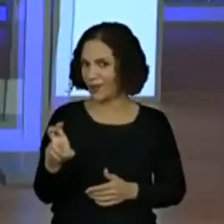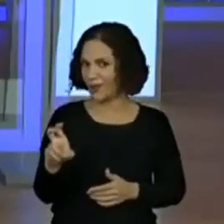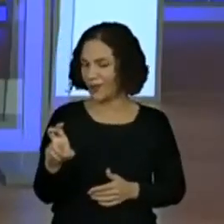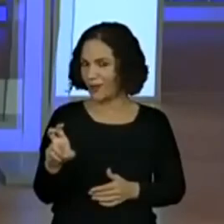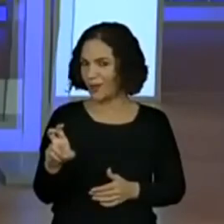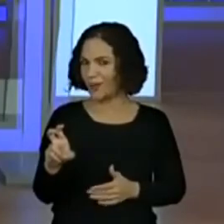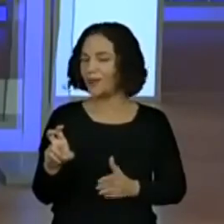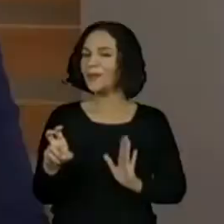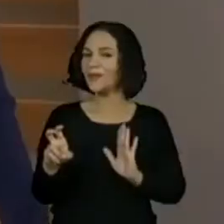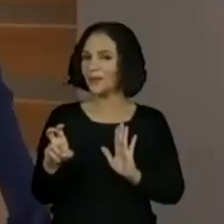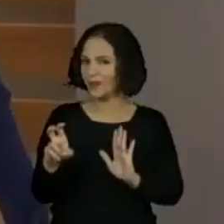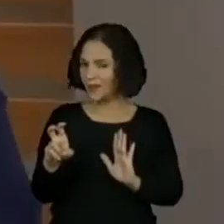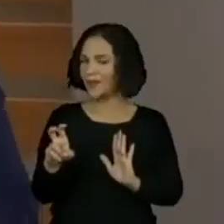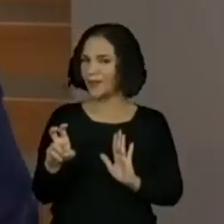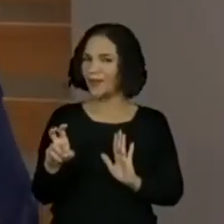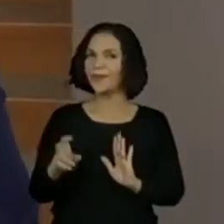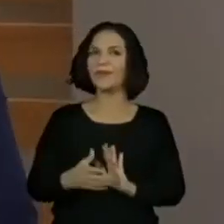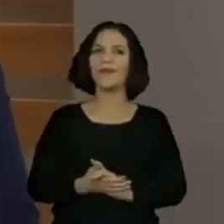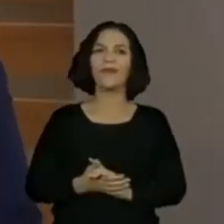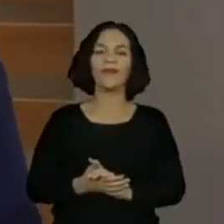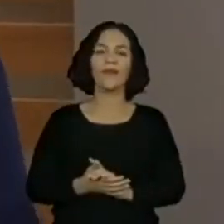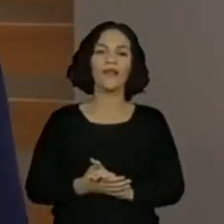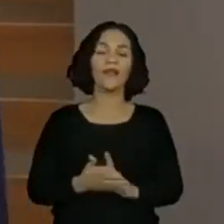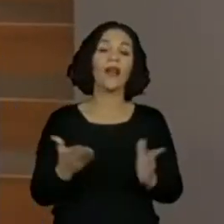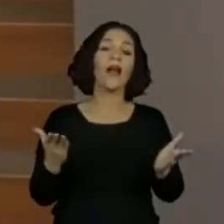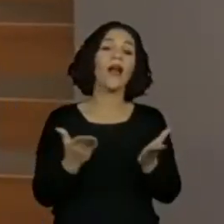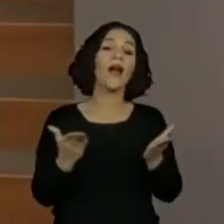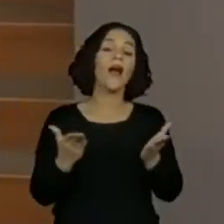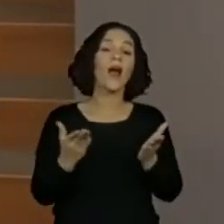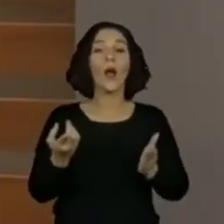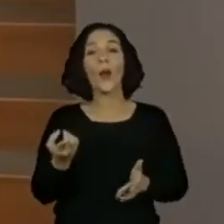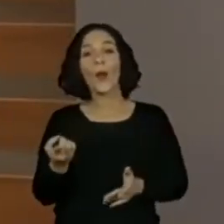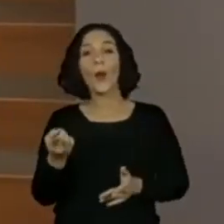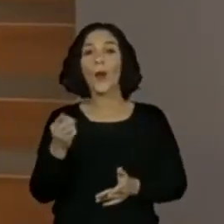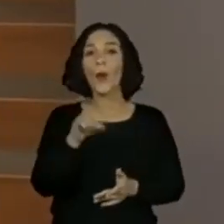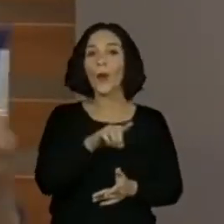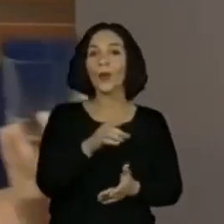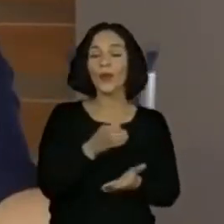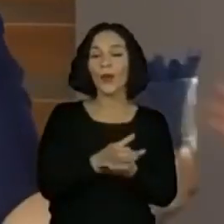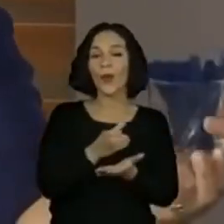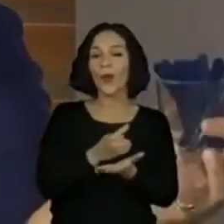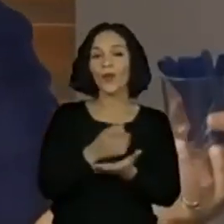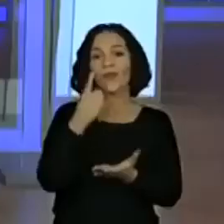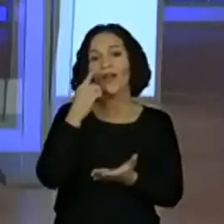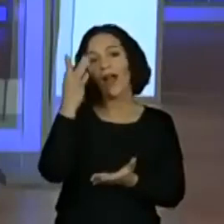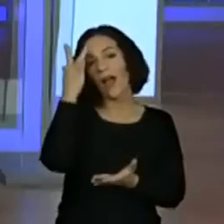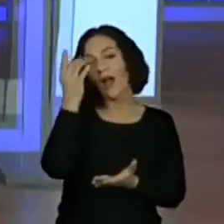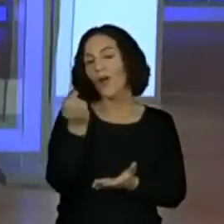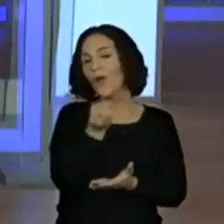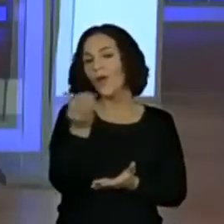vocês, tem 35 palitos, quantos vocês acham que tem aqui?